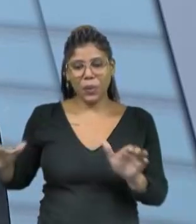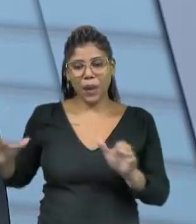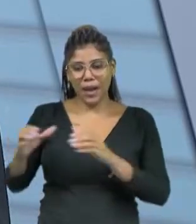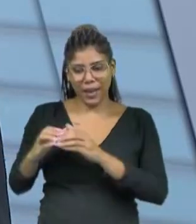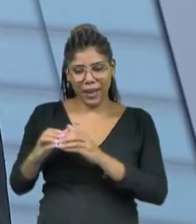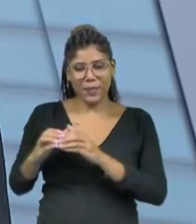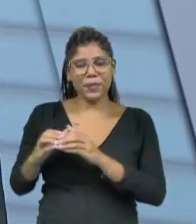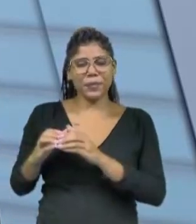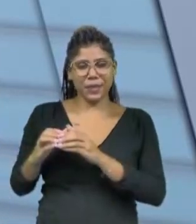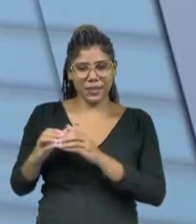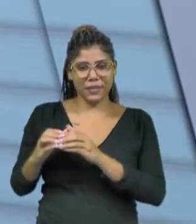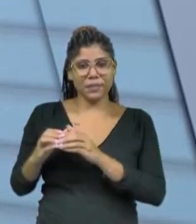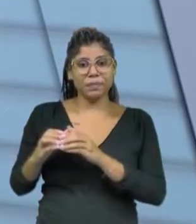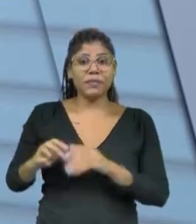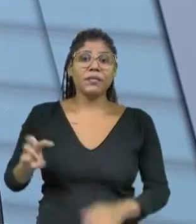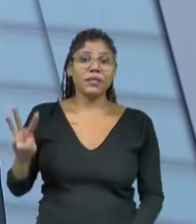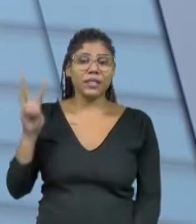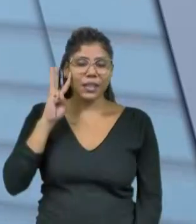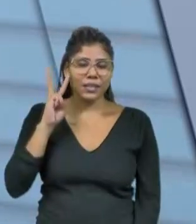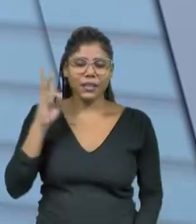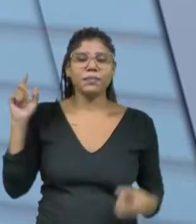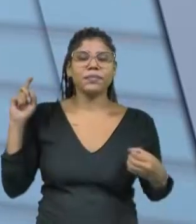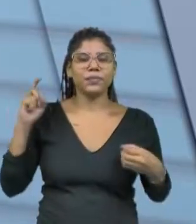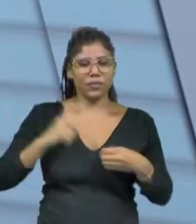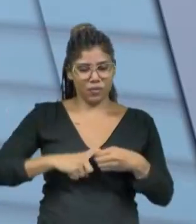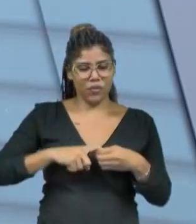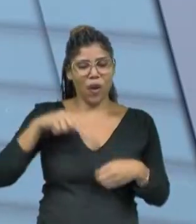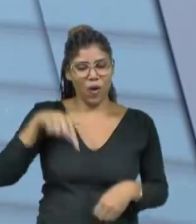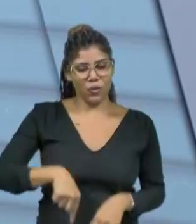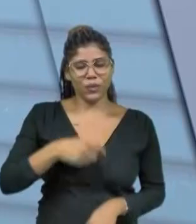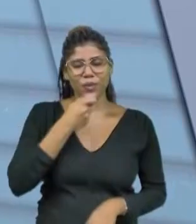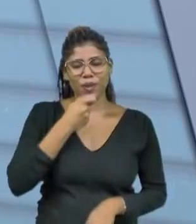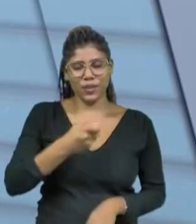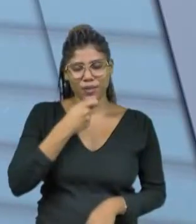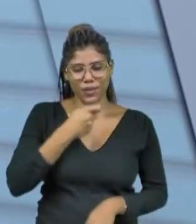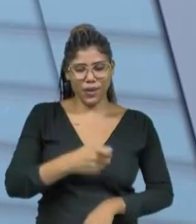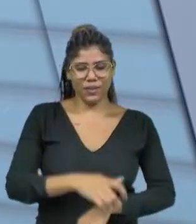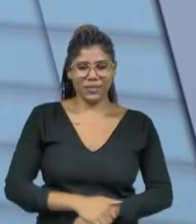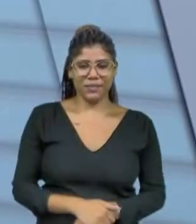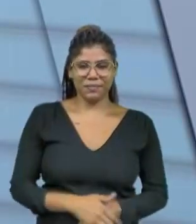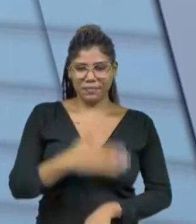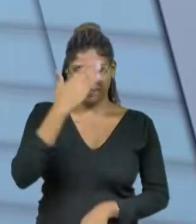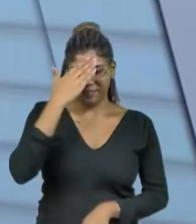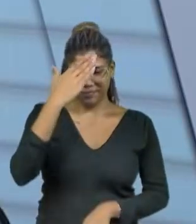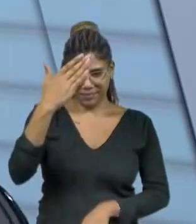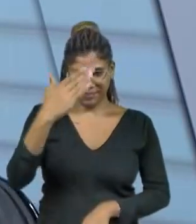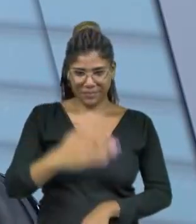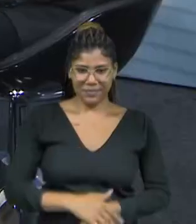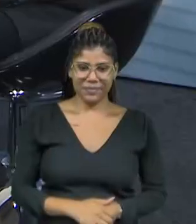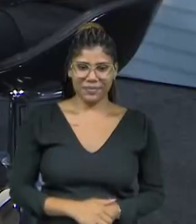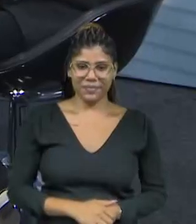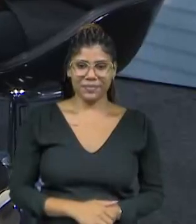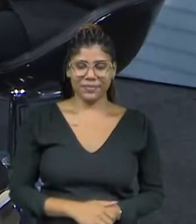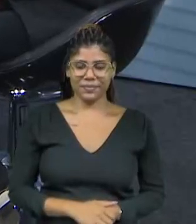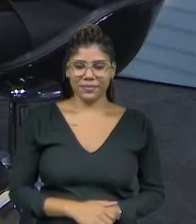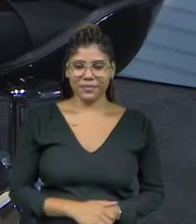Silva. Na terça, eu volto com Questão de Ordem. Até lá. Bom final de semana.